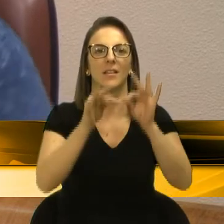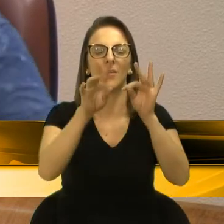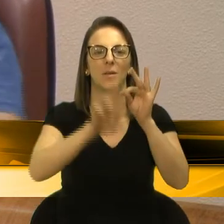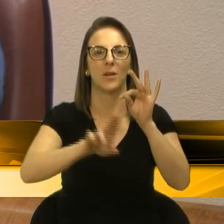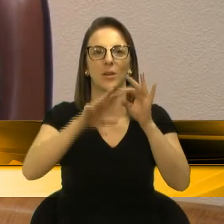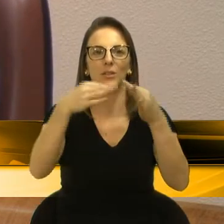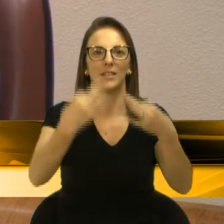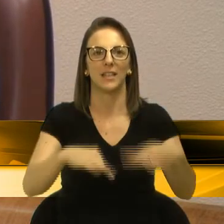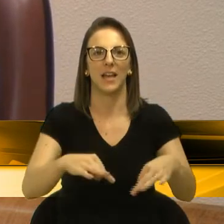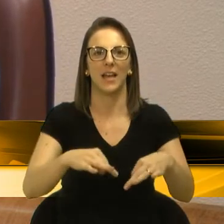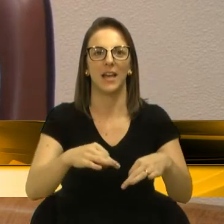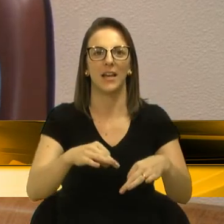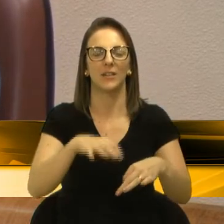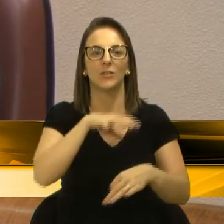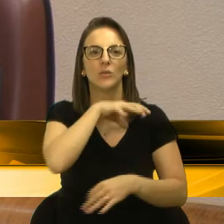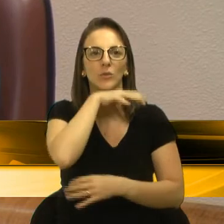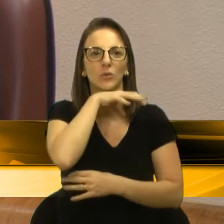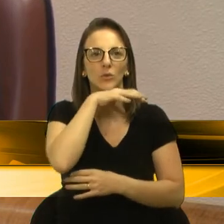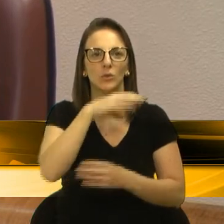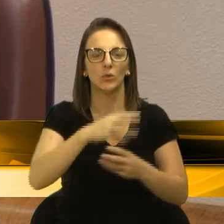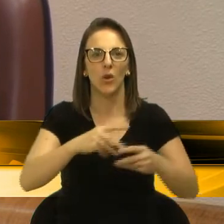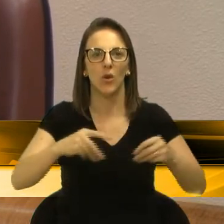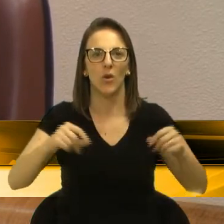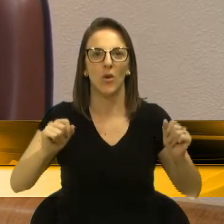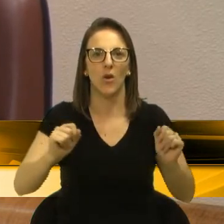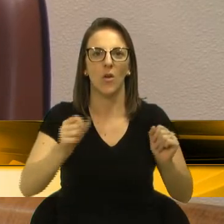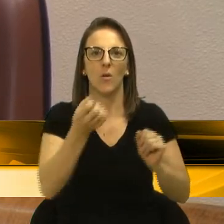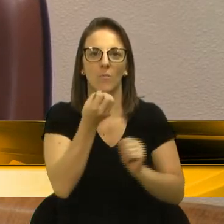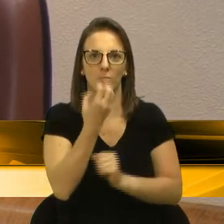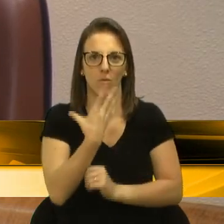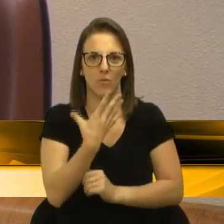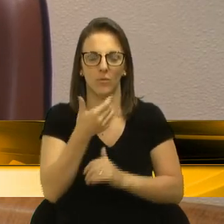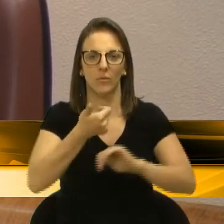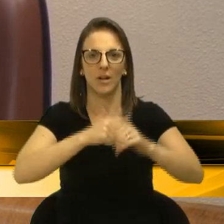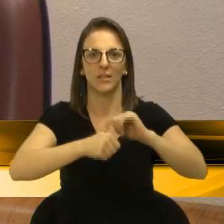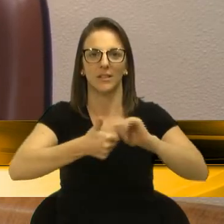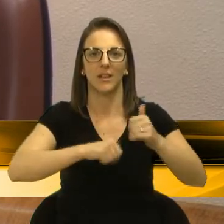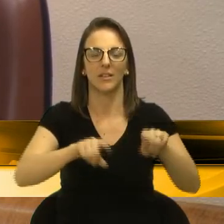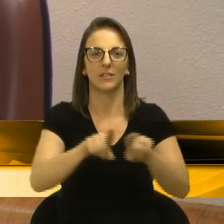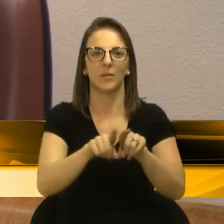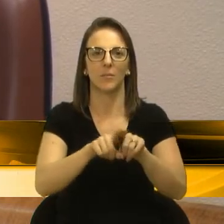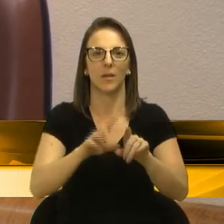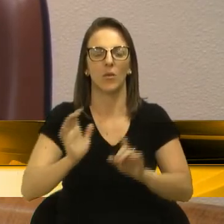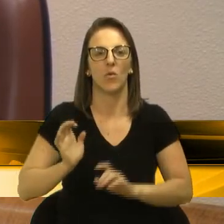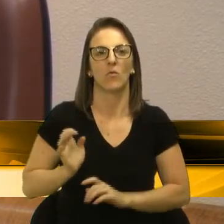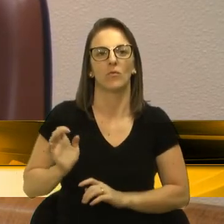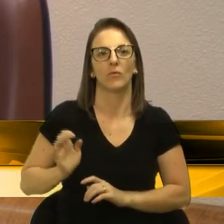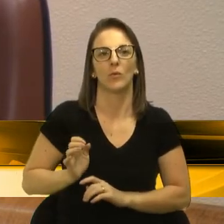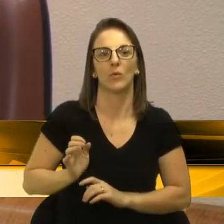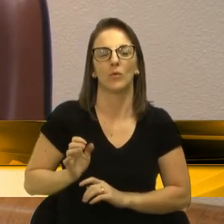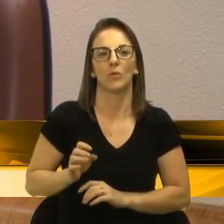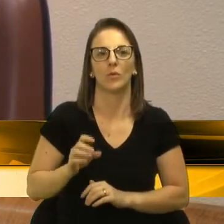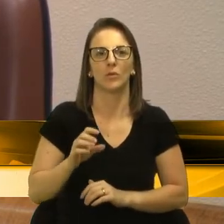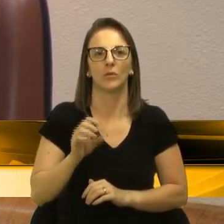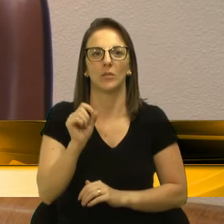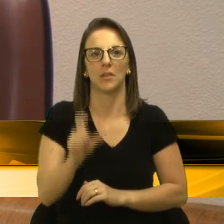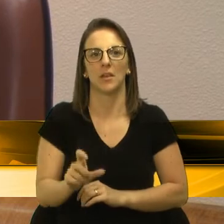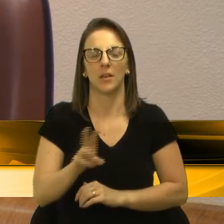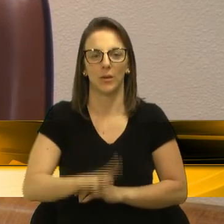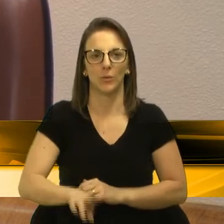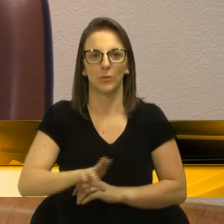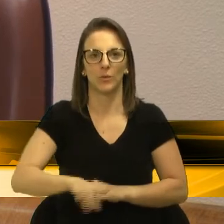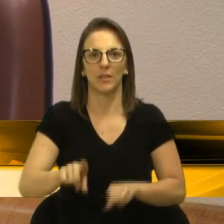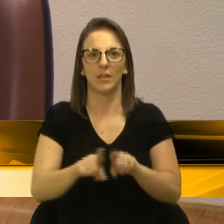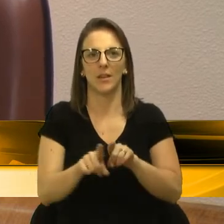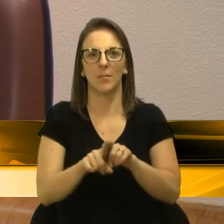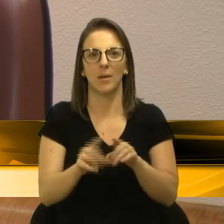a garantir a estabilidade dos maciços e boas condições de conforto, salubridade e segurança para os usuários, C, da instalação de sistemas